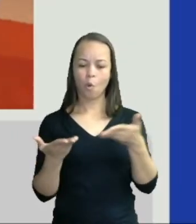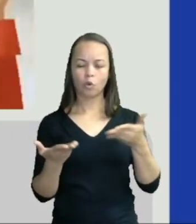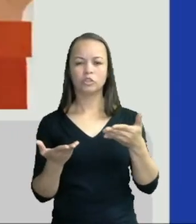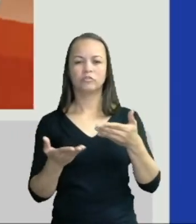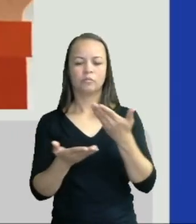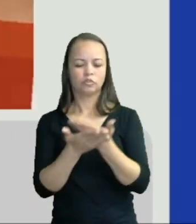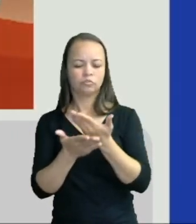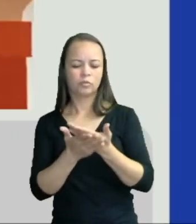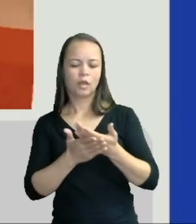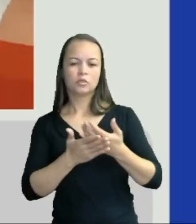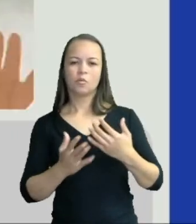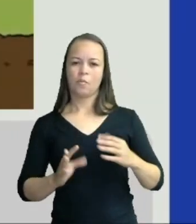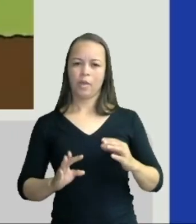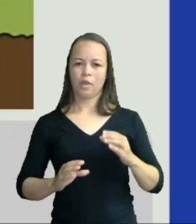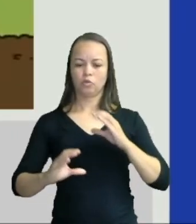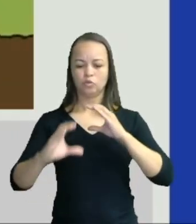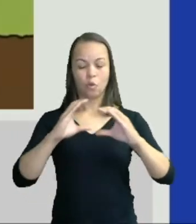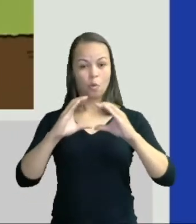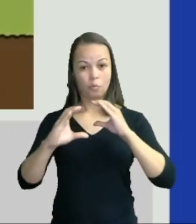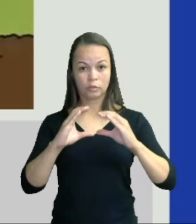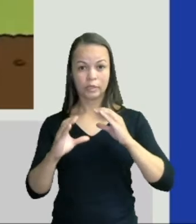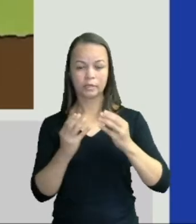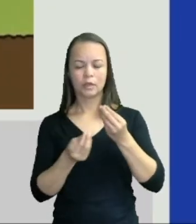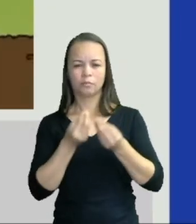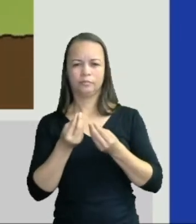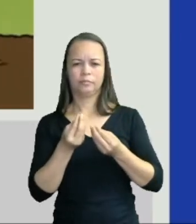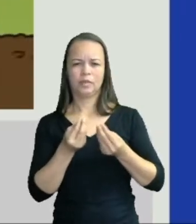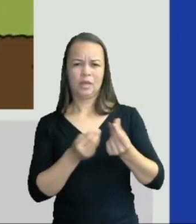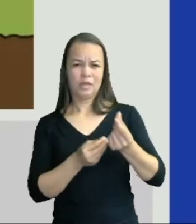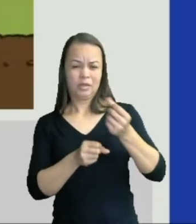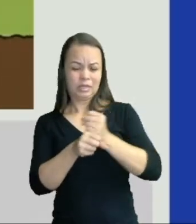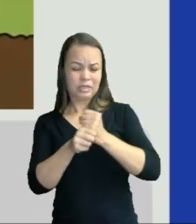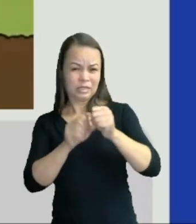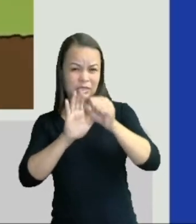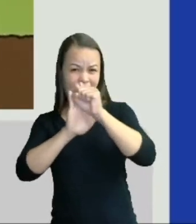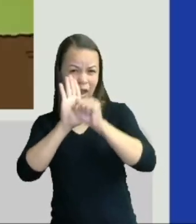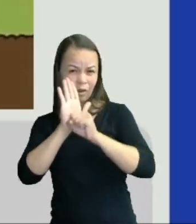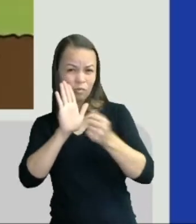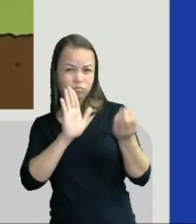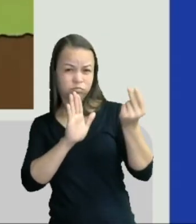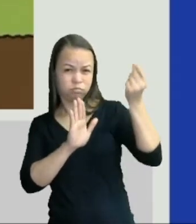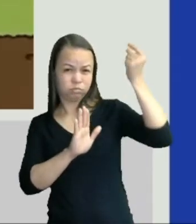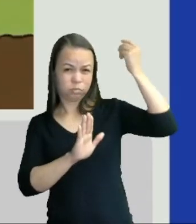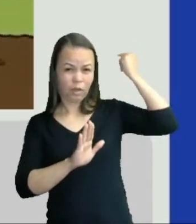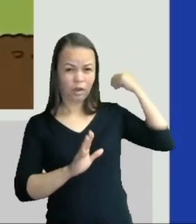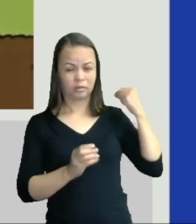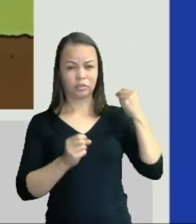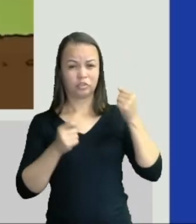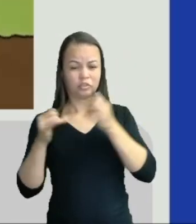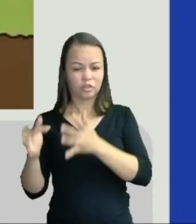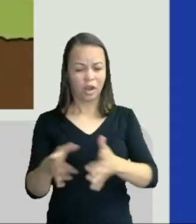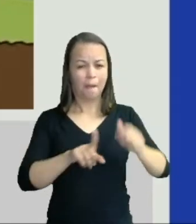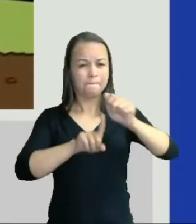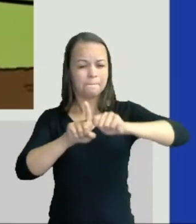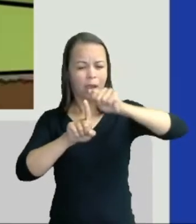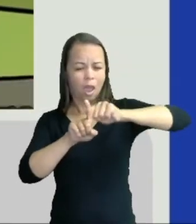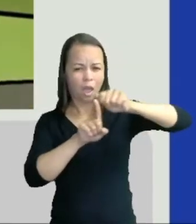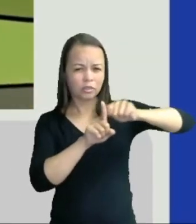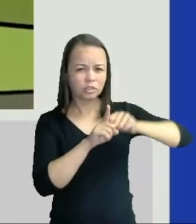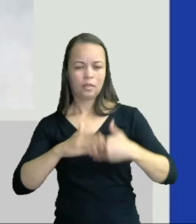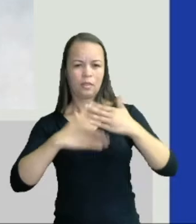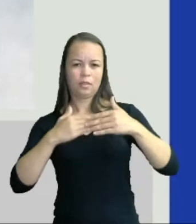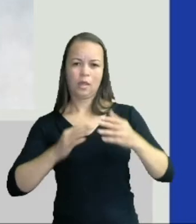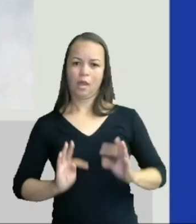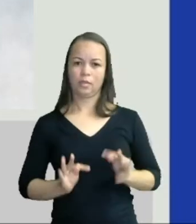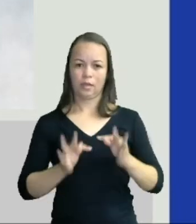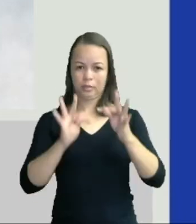de comunicação. Séculos atrás, uma informação podia levar meses para chegar a lugares muito distantes um do